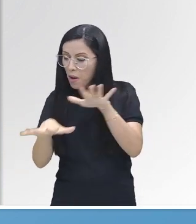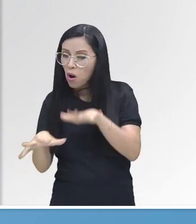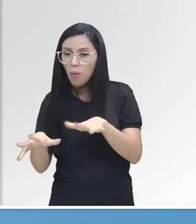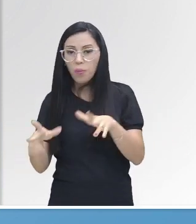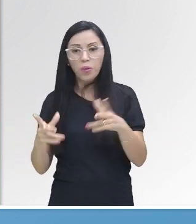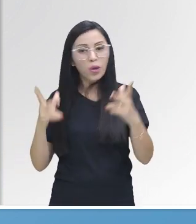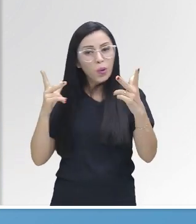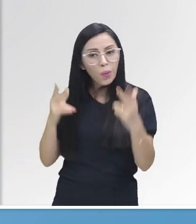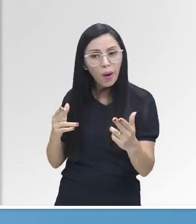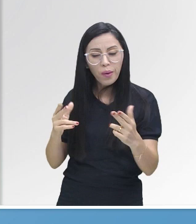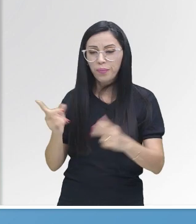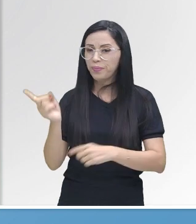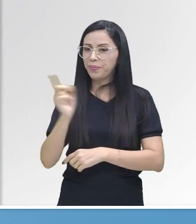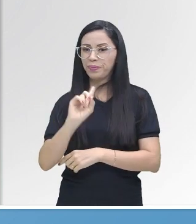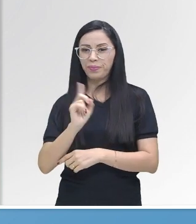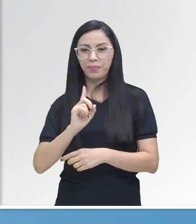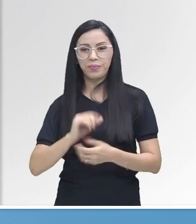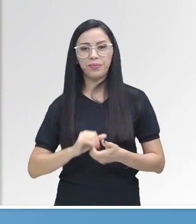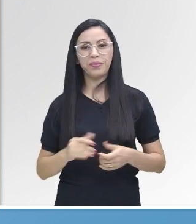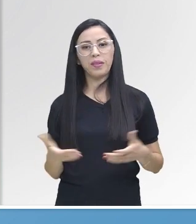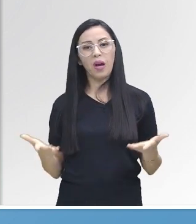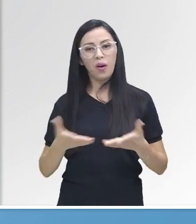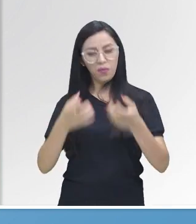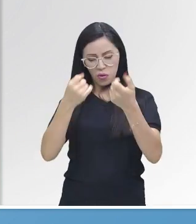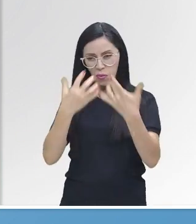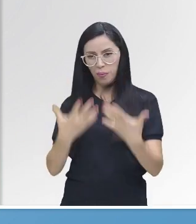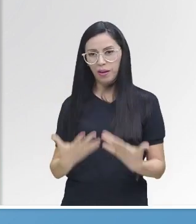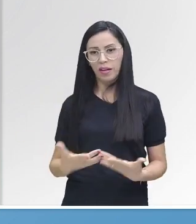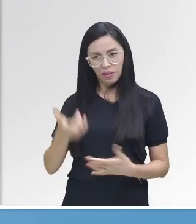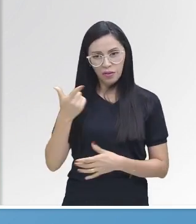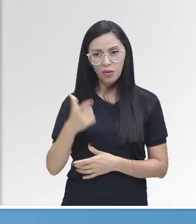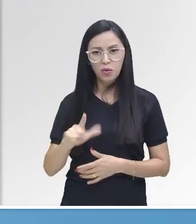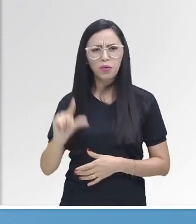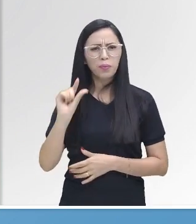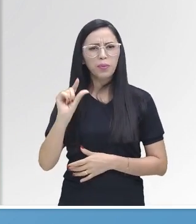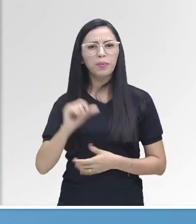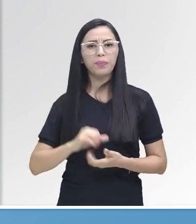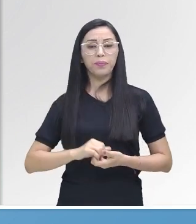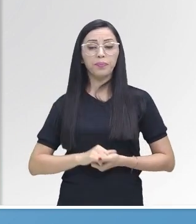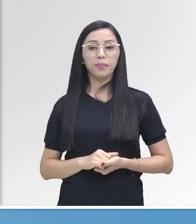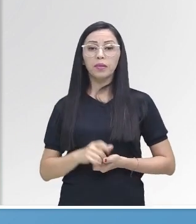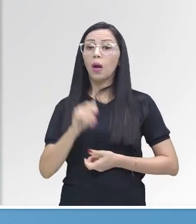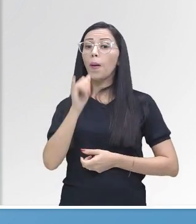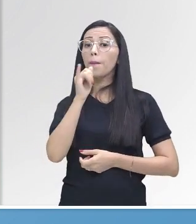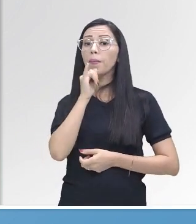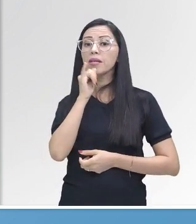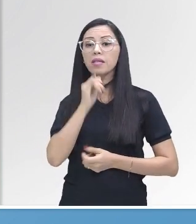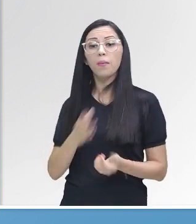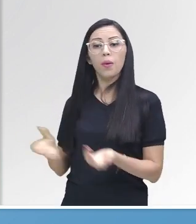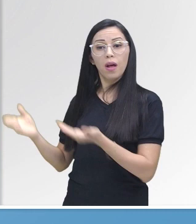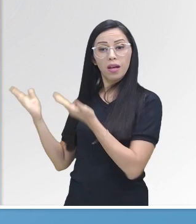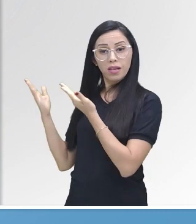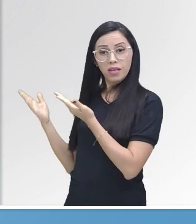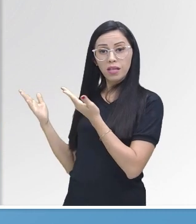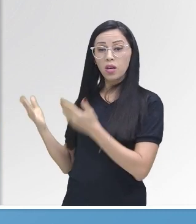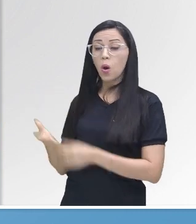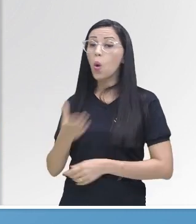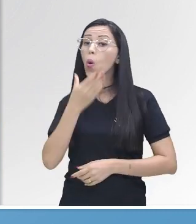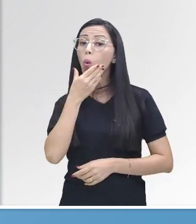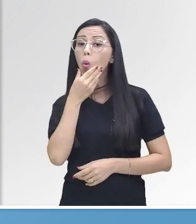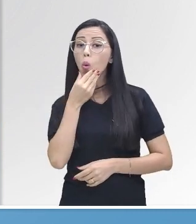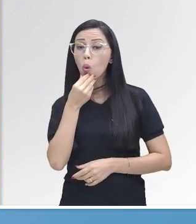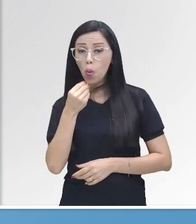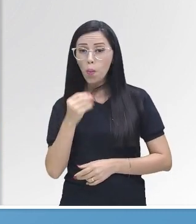Então, vou te explicar mais um pouquinho. No caso ao lado, o vendedor está comparando